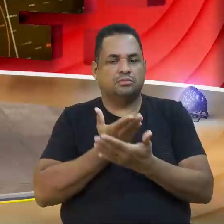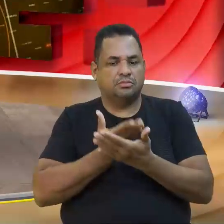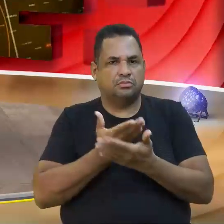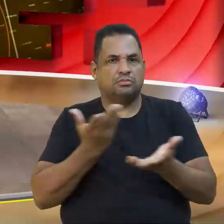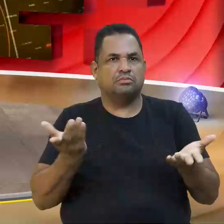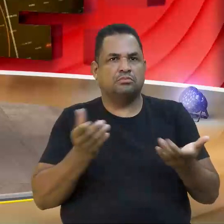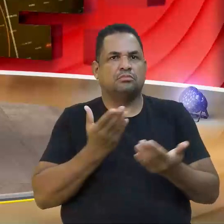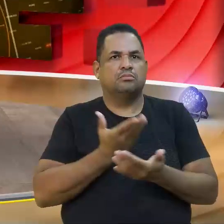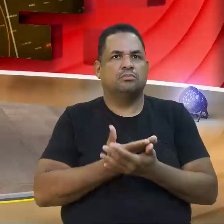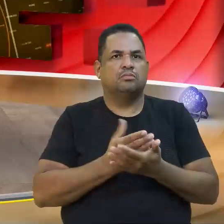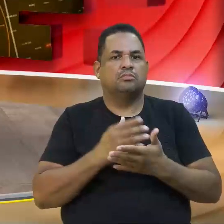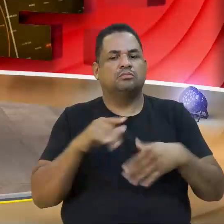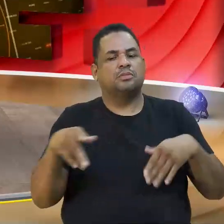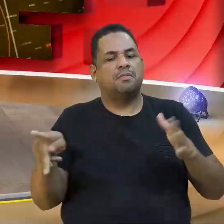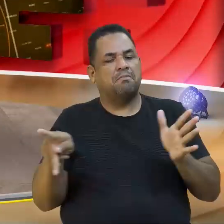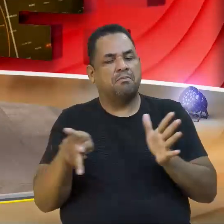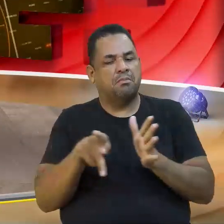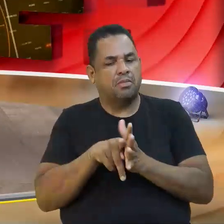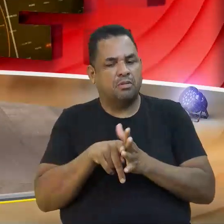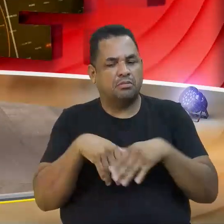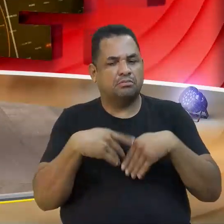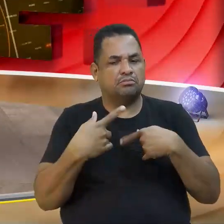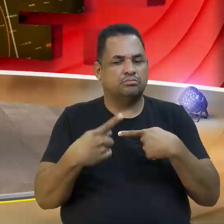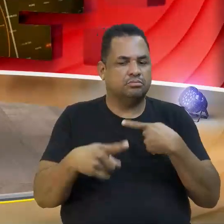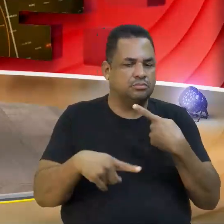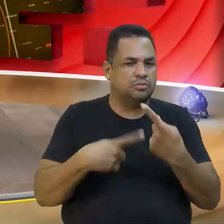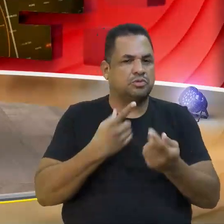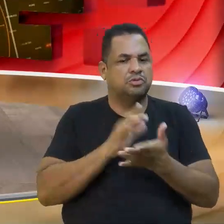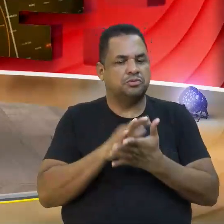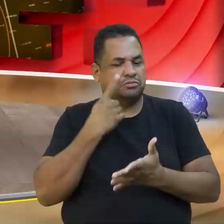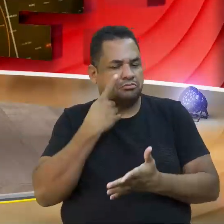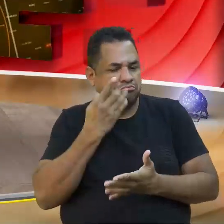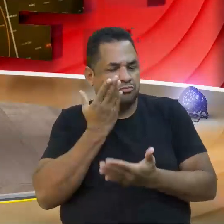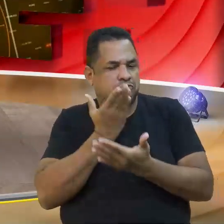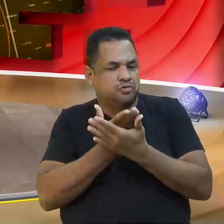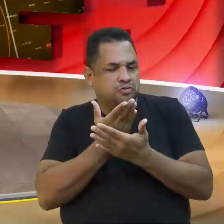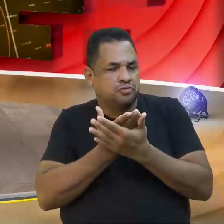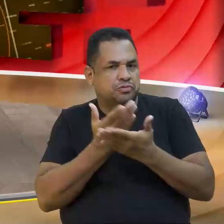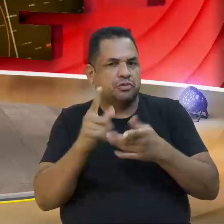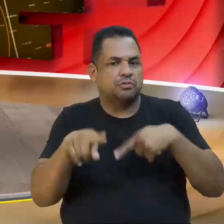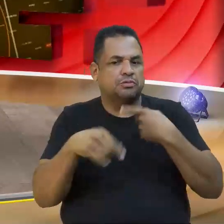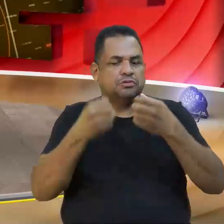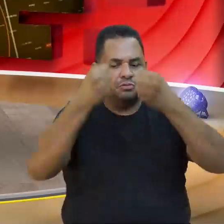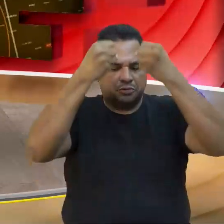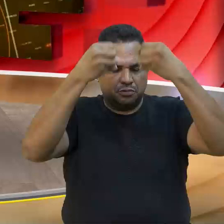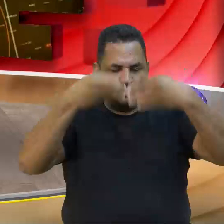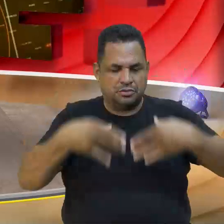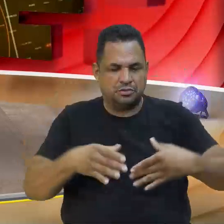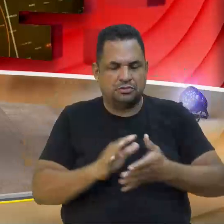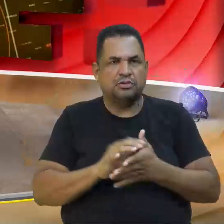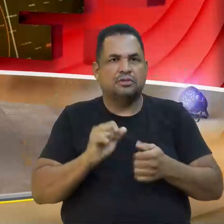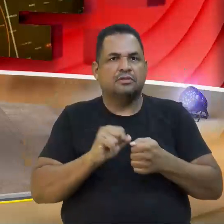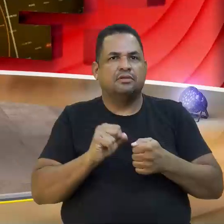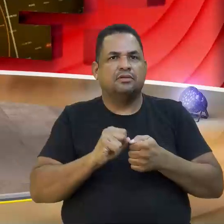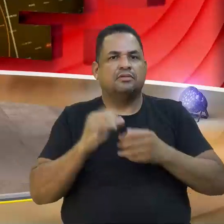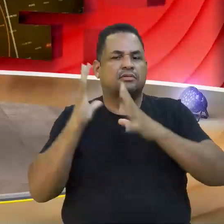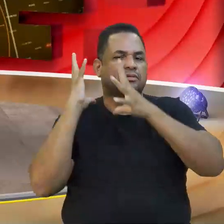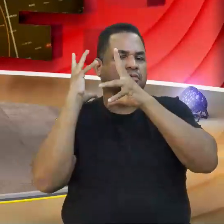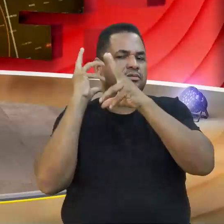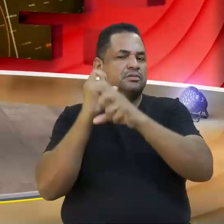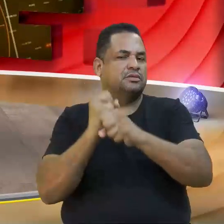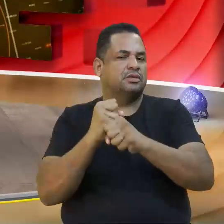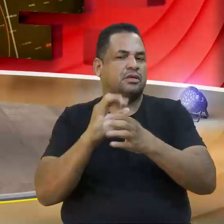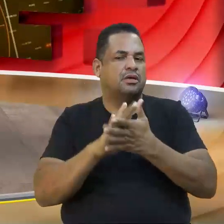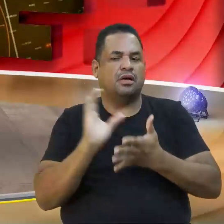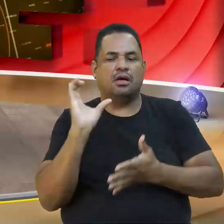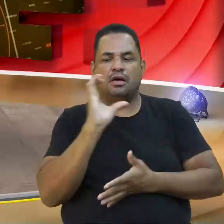aulas próprias, né? Então a gente vai ver esse assunto sendo explicado e tudo. A gente só faz esse tirateima aqui para saber